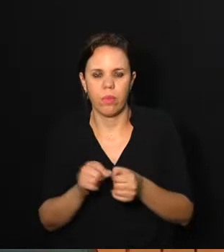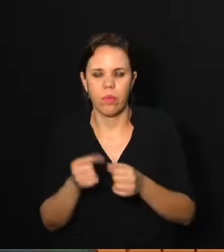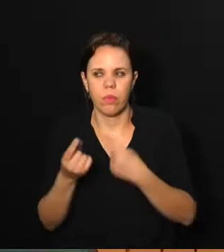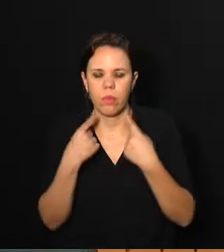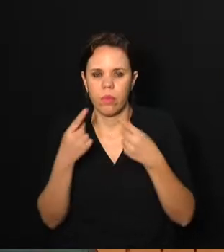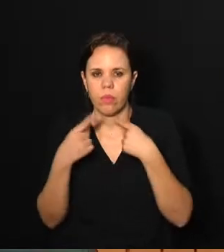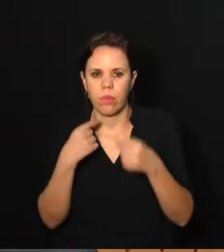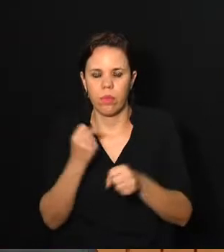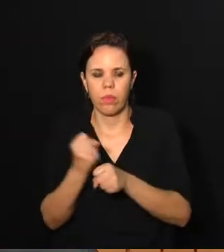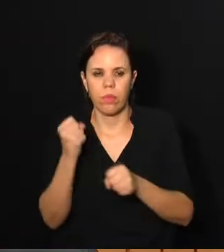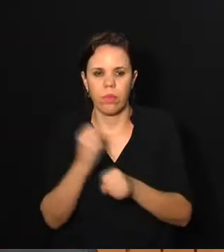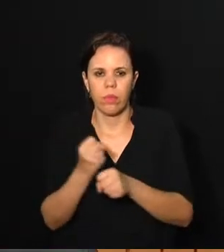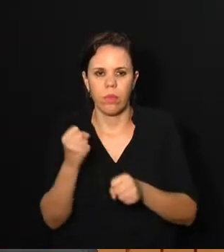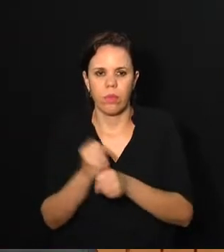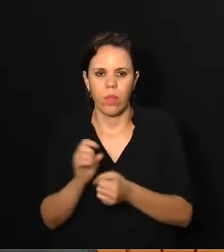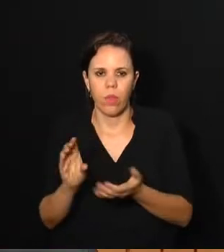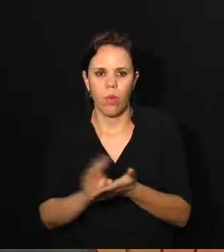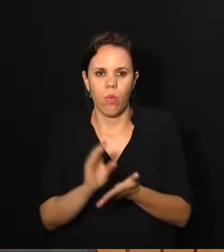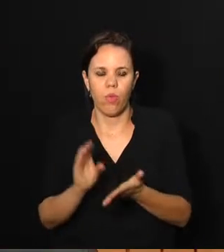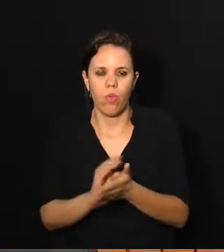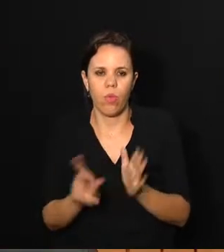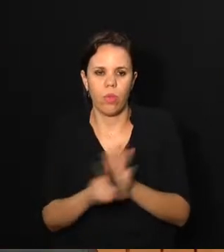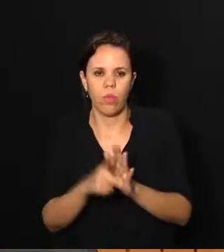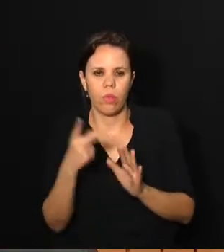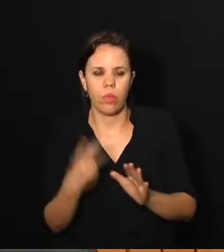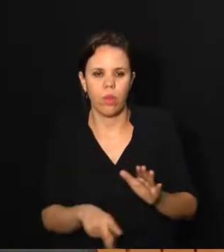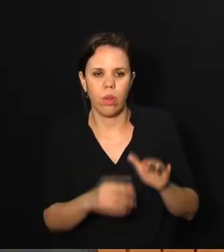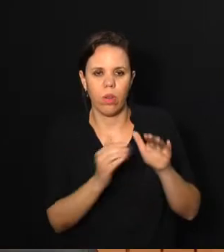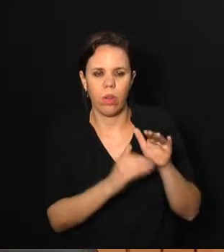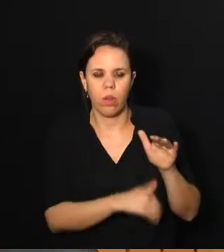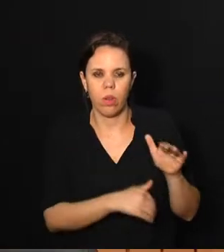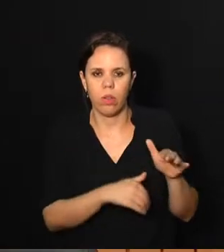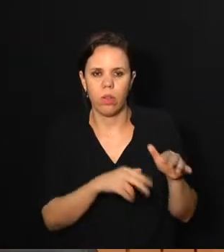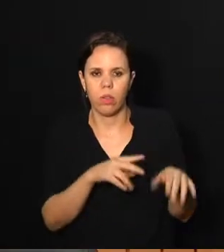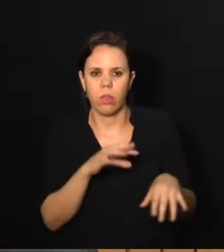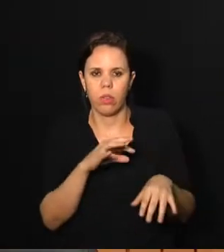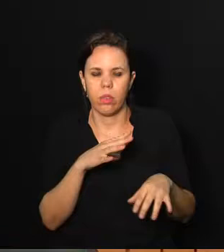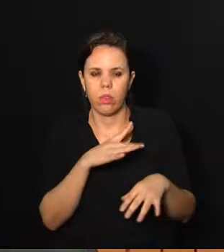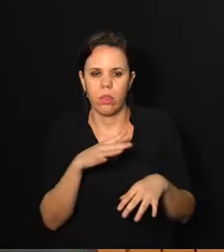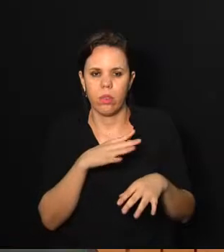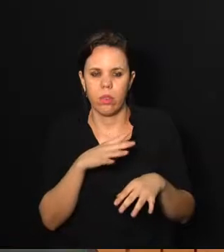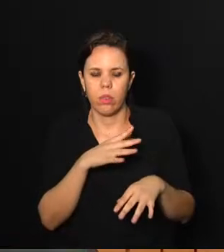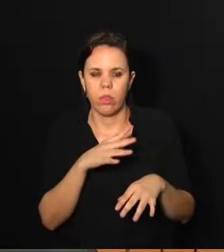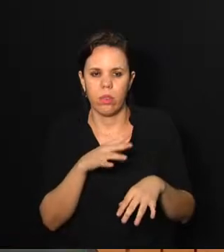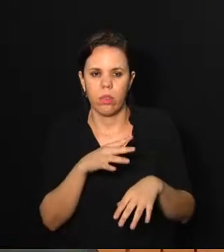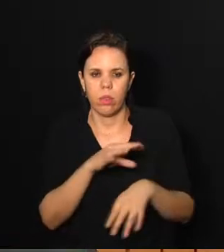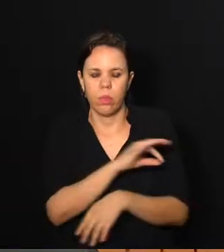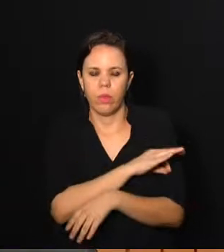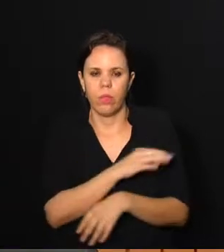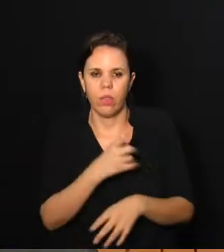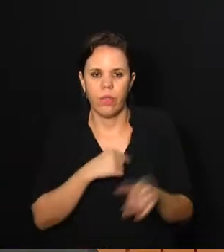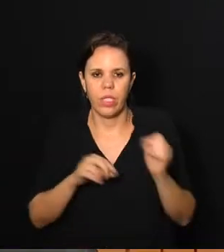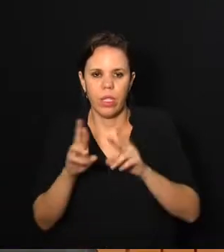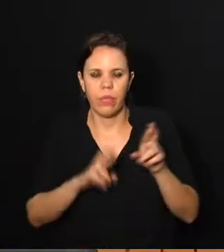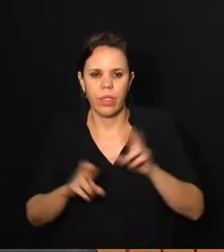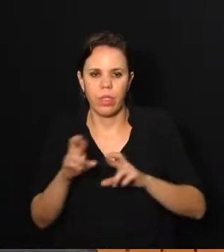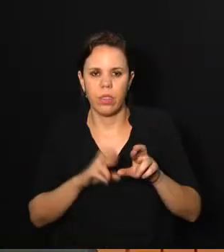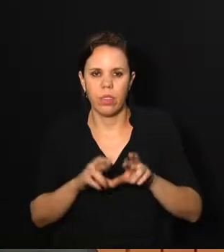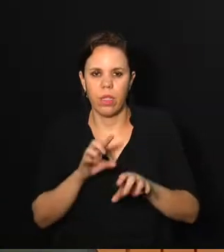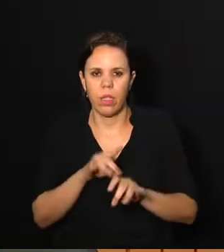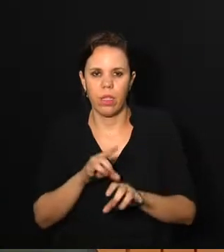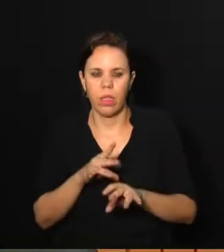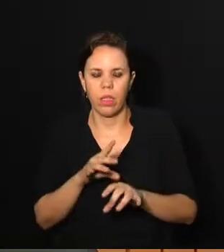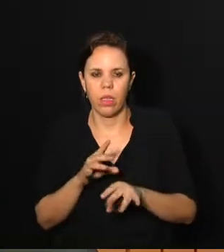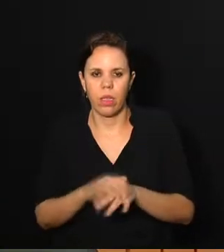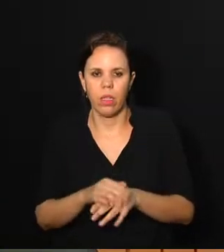para a construção com recursos do fundo. Então, o município precisou fazer a revisão, a equipe técnica precisou fazer